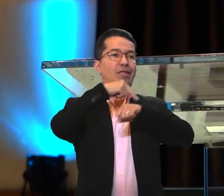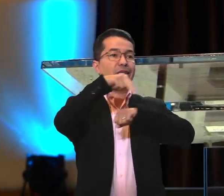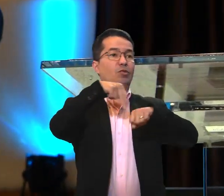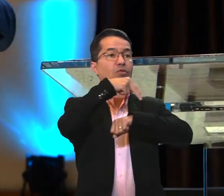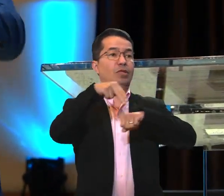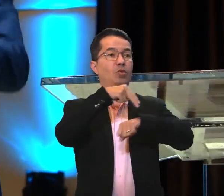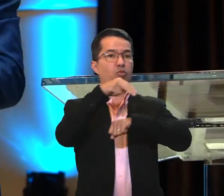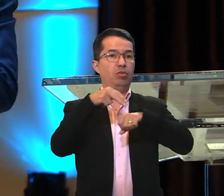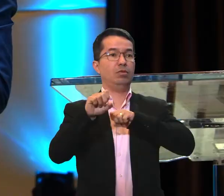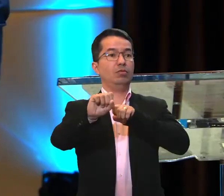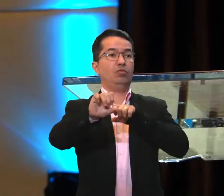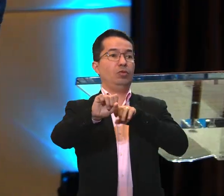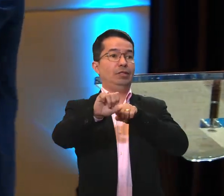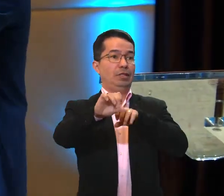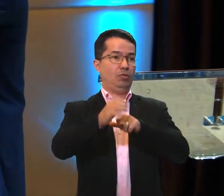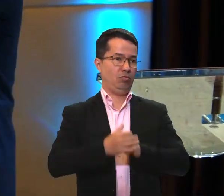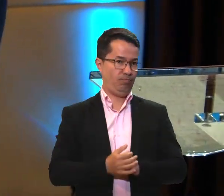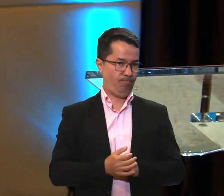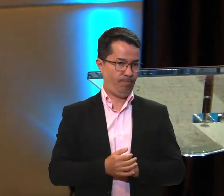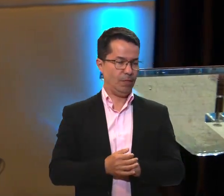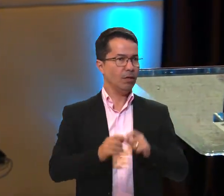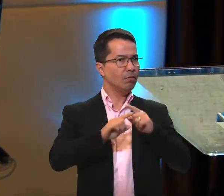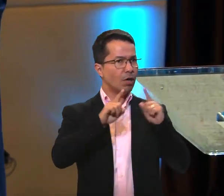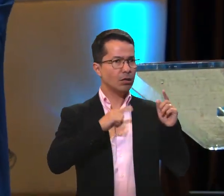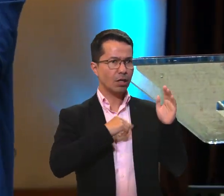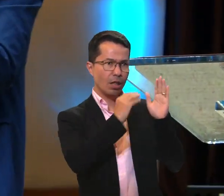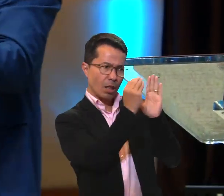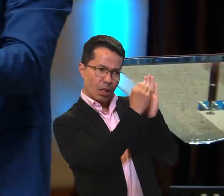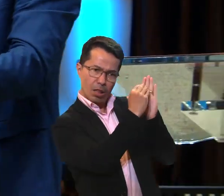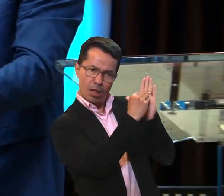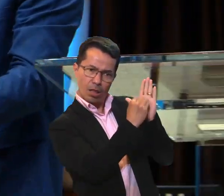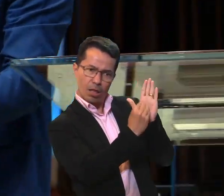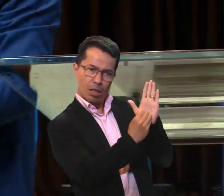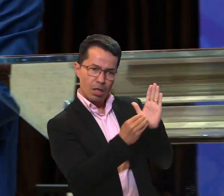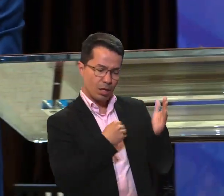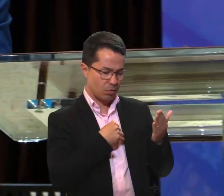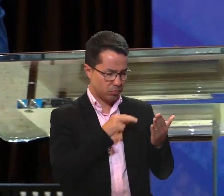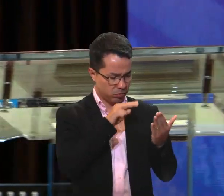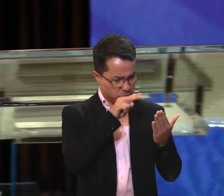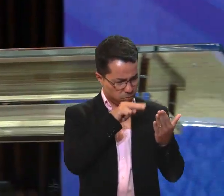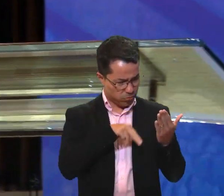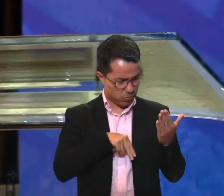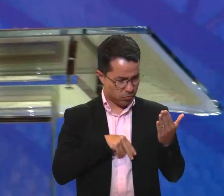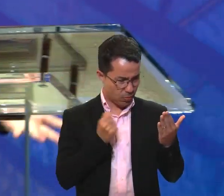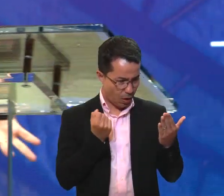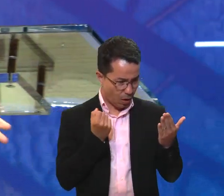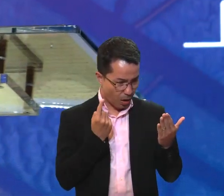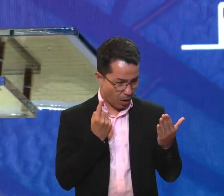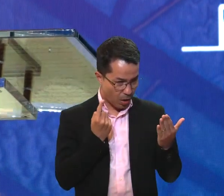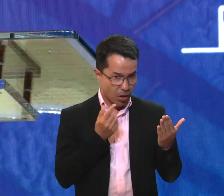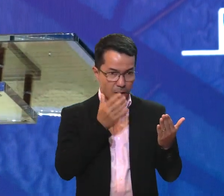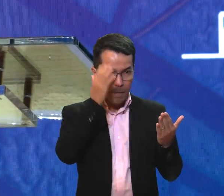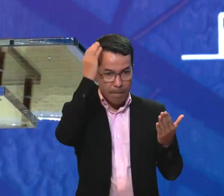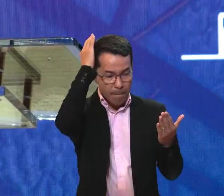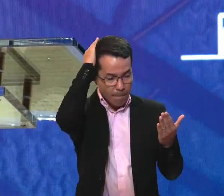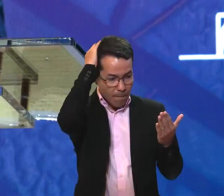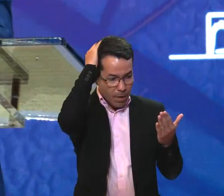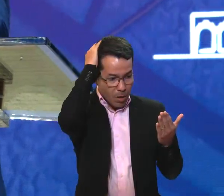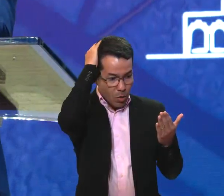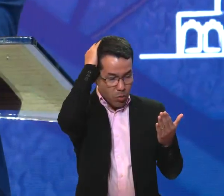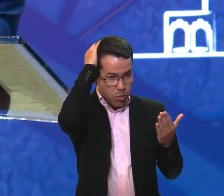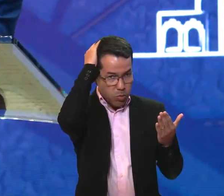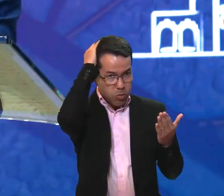falando, olha isso aqui, nós estamos trabalhando em cima. Eu comecei a ler o documento, e tem tanta coisa ali,